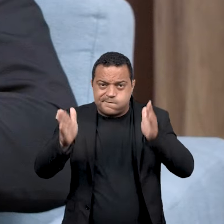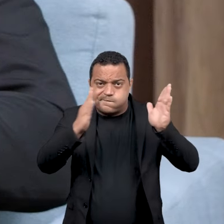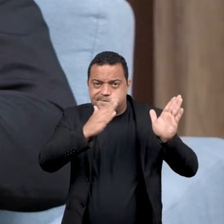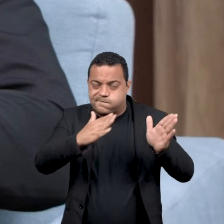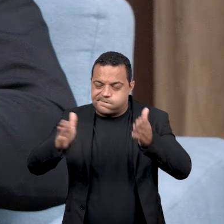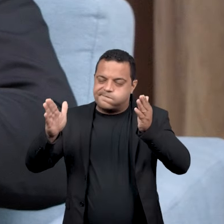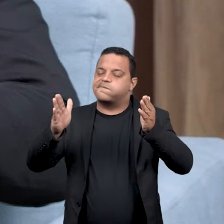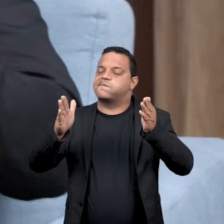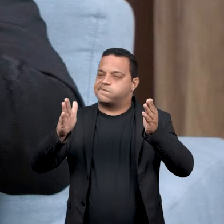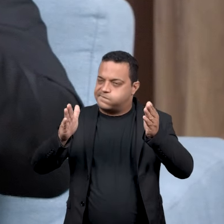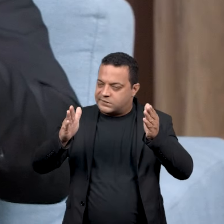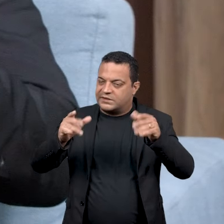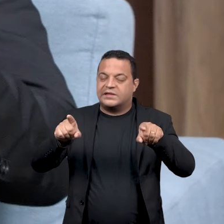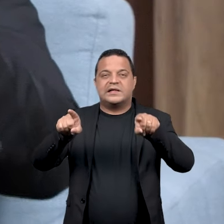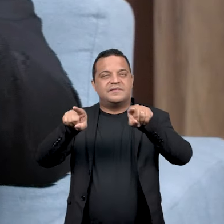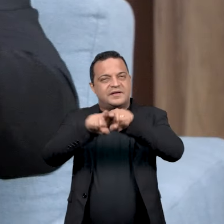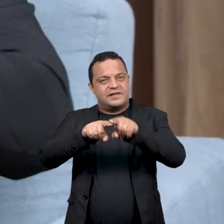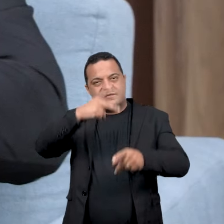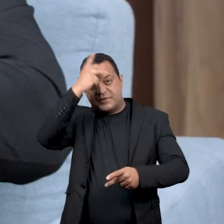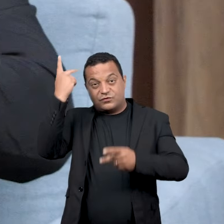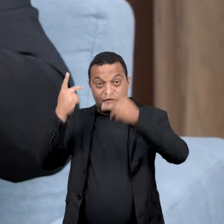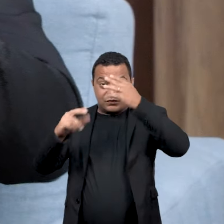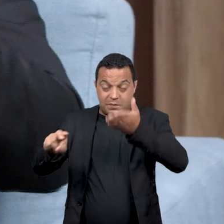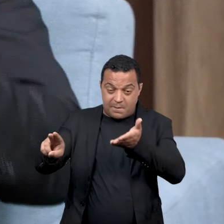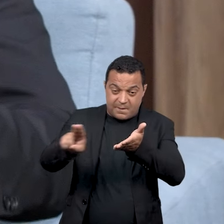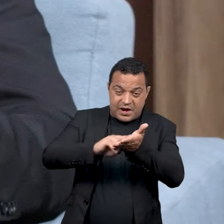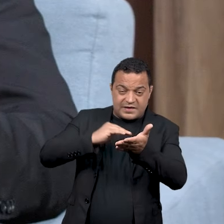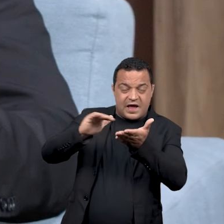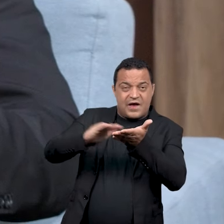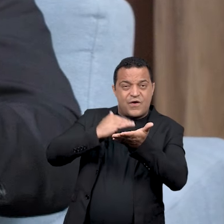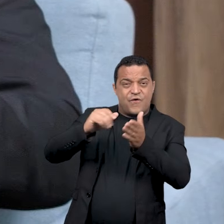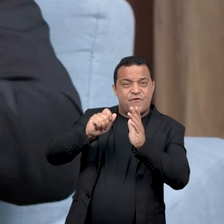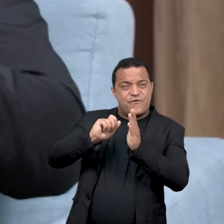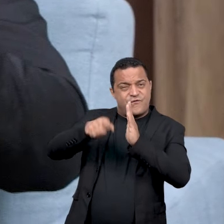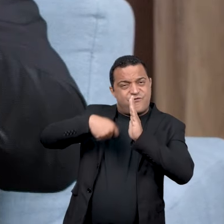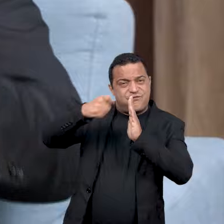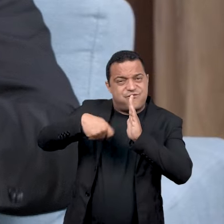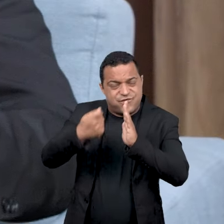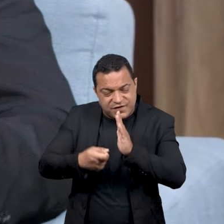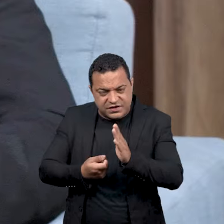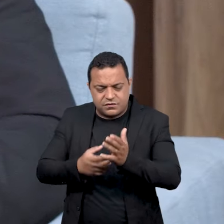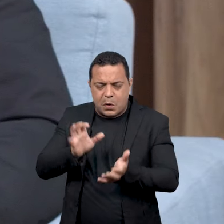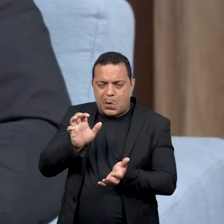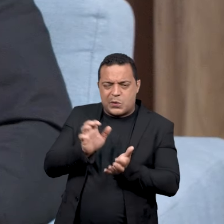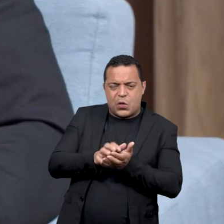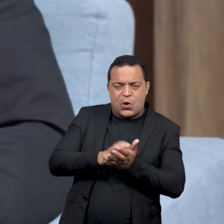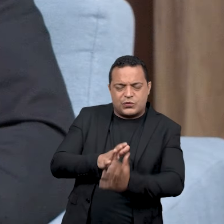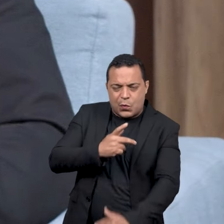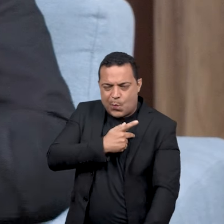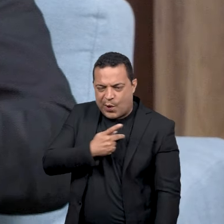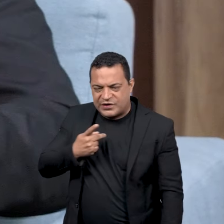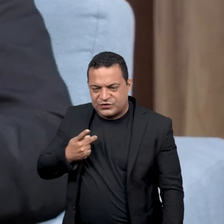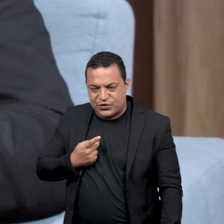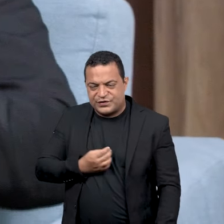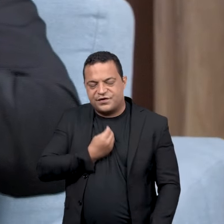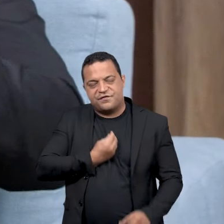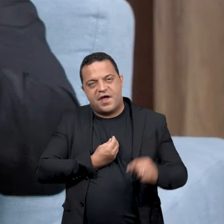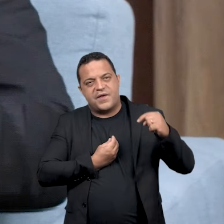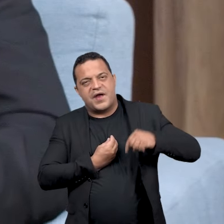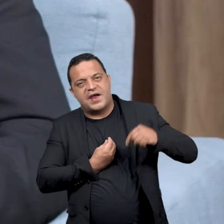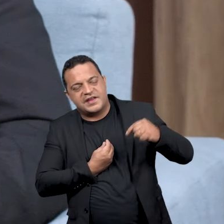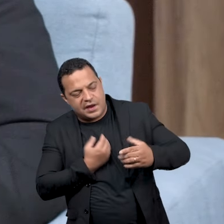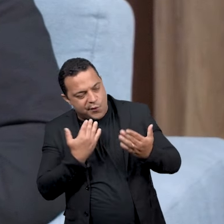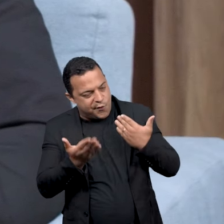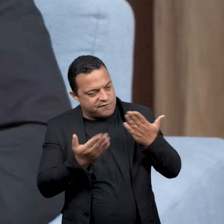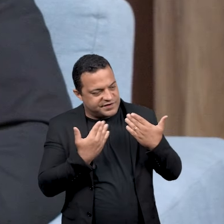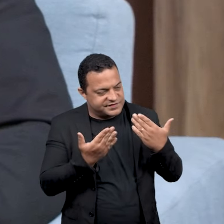tantas pessoas que enviaram vídeos participando, né? Os idosos, os nossos irmãos, pastores que